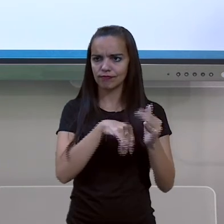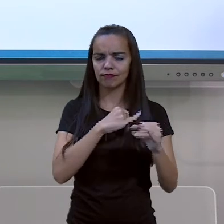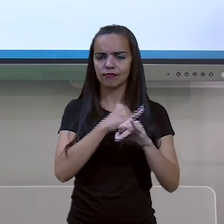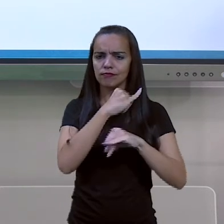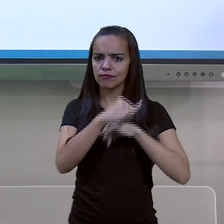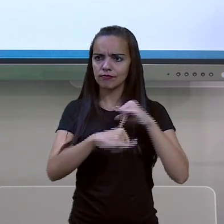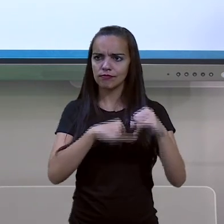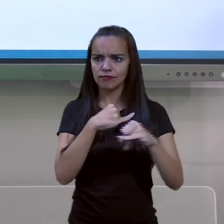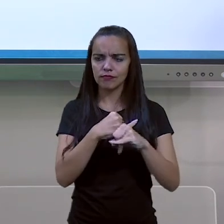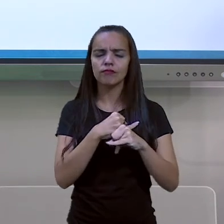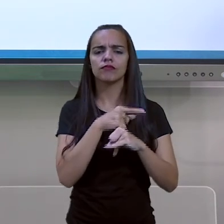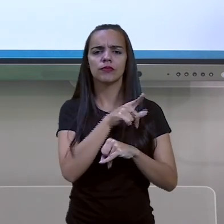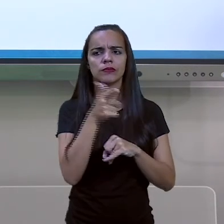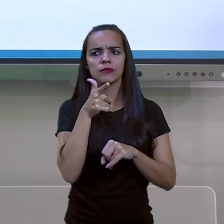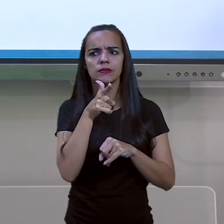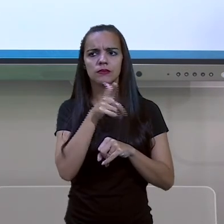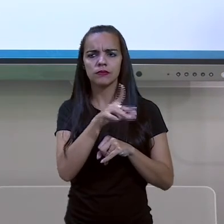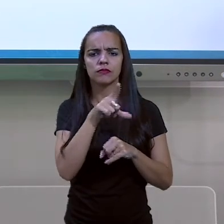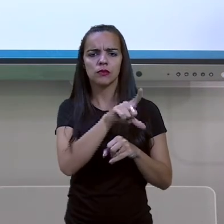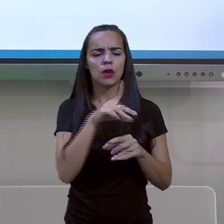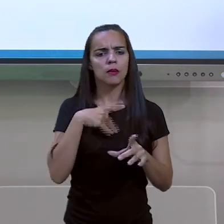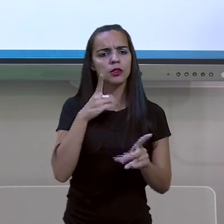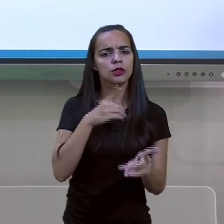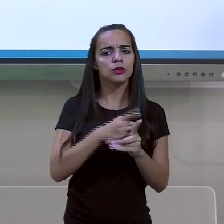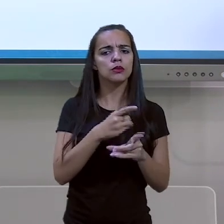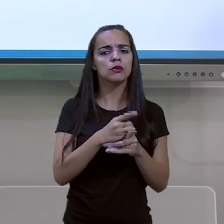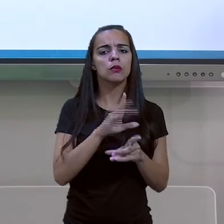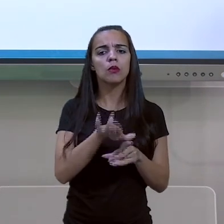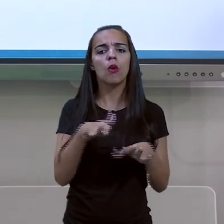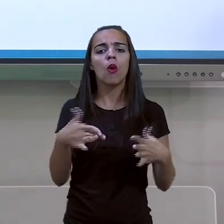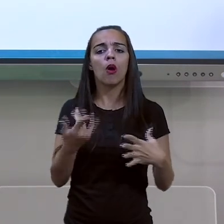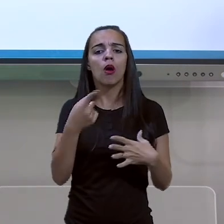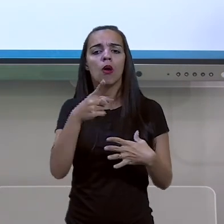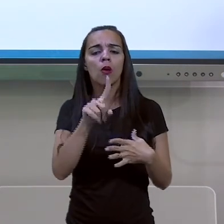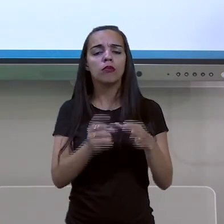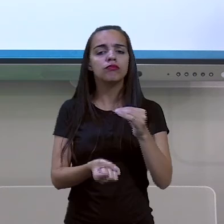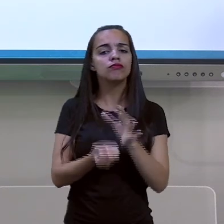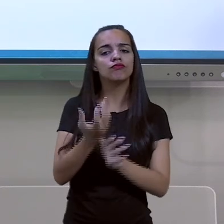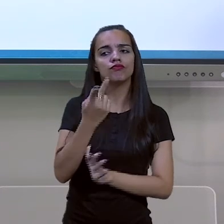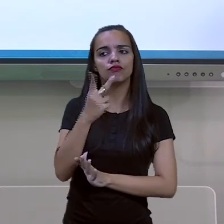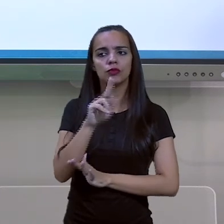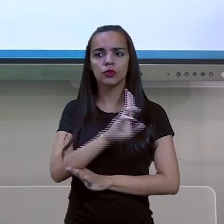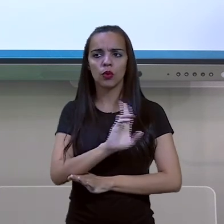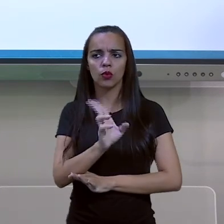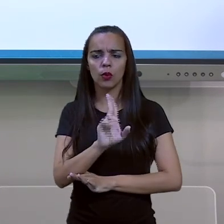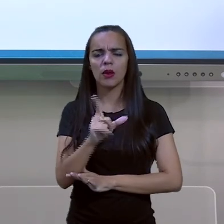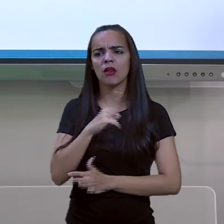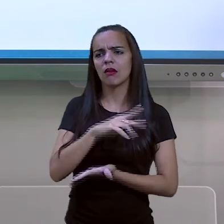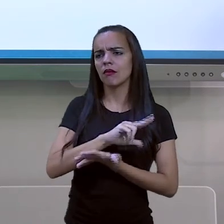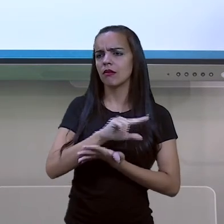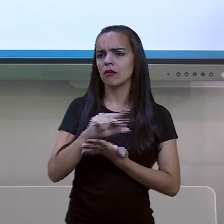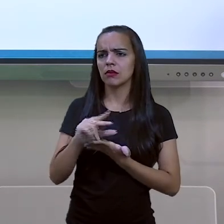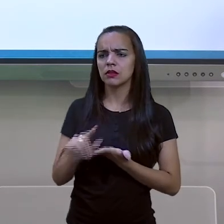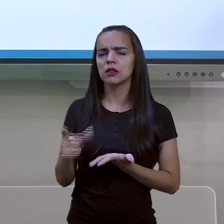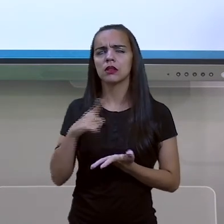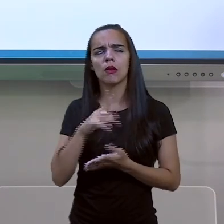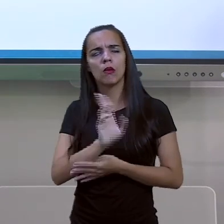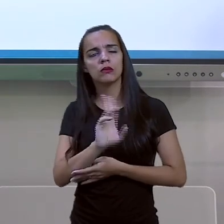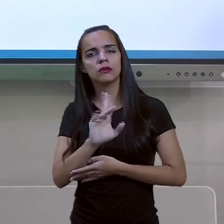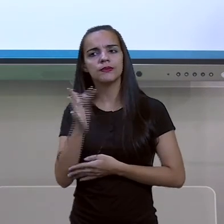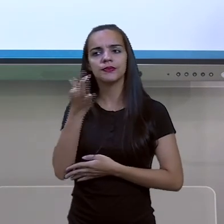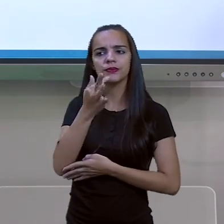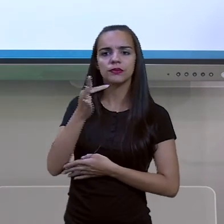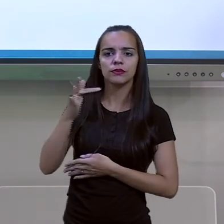breve pesquisa ali na internet sobre a origem do nome. Nós temos várias origens de nomes. Temos nomes